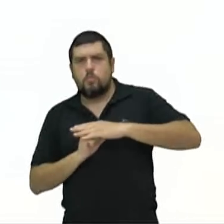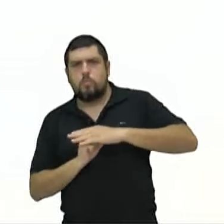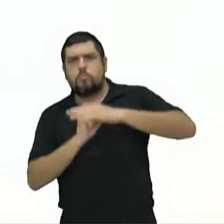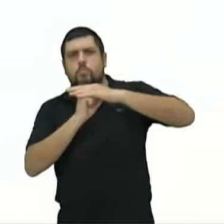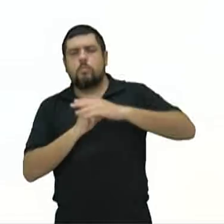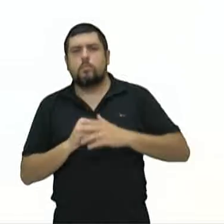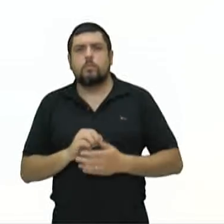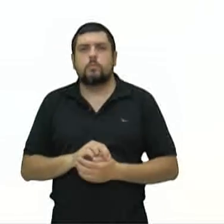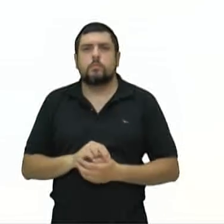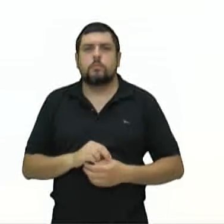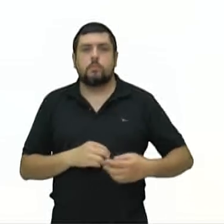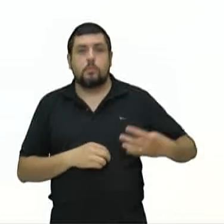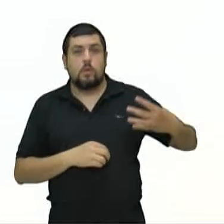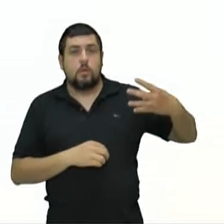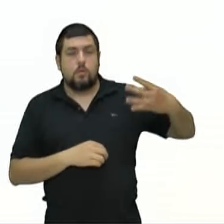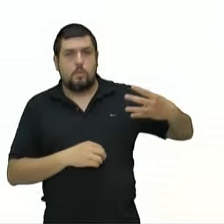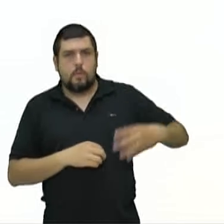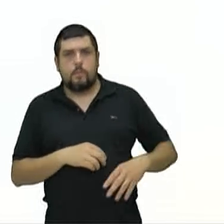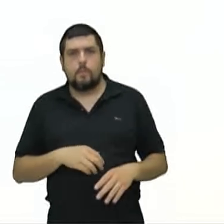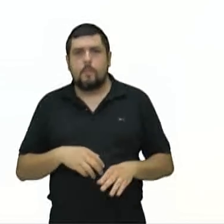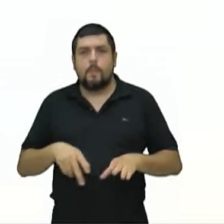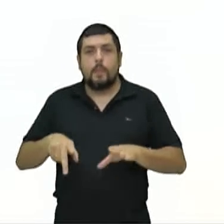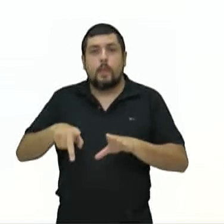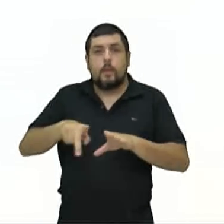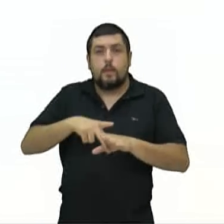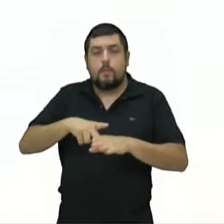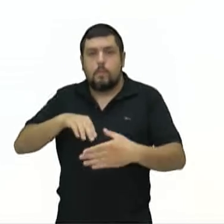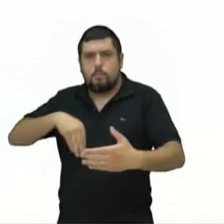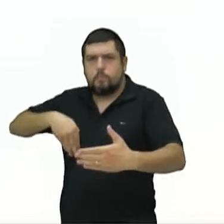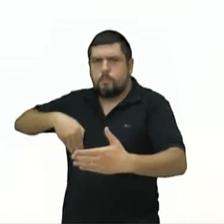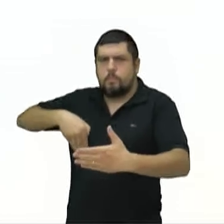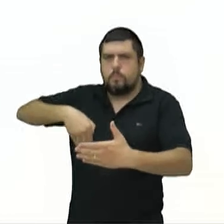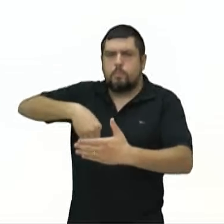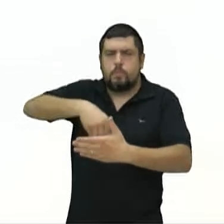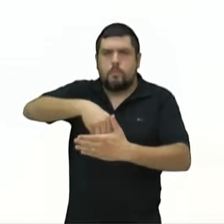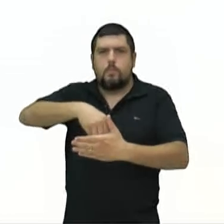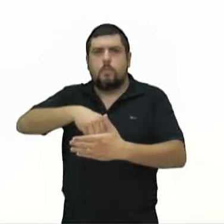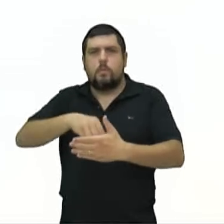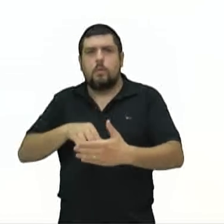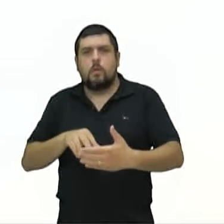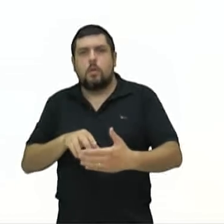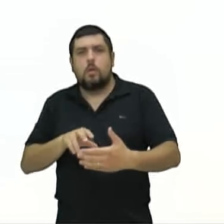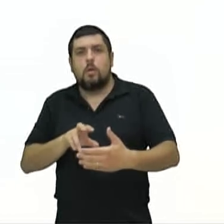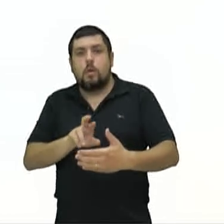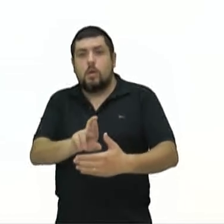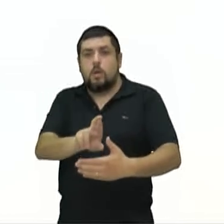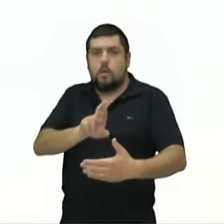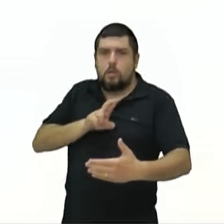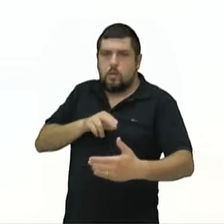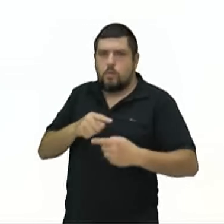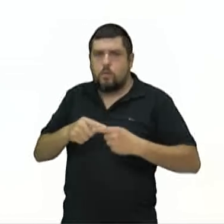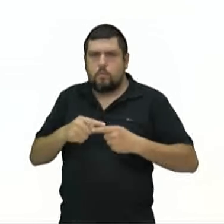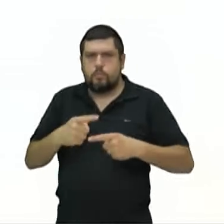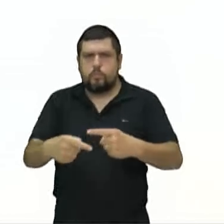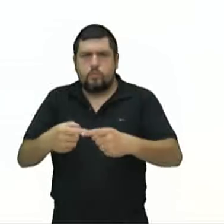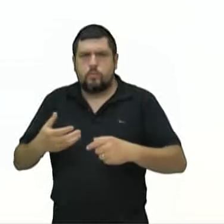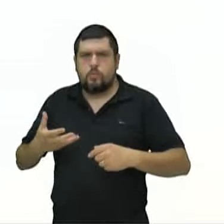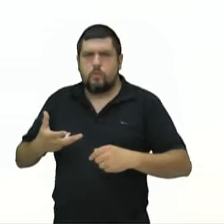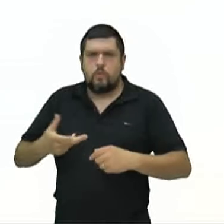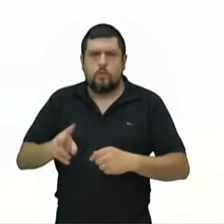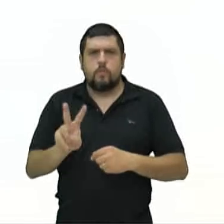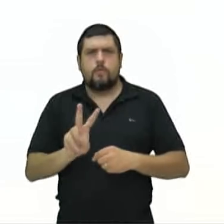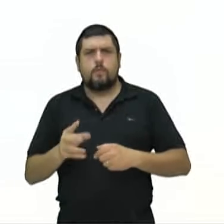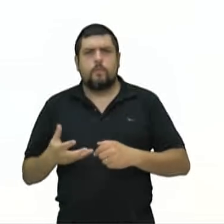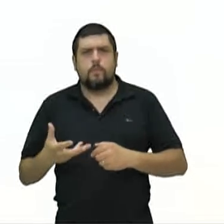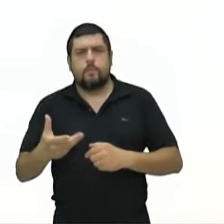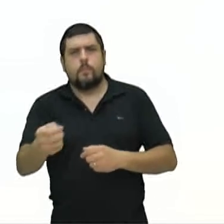4. O pé chuta a bola. Reação. A bola adquire velocidade. Quais dessas